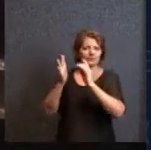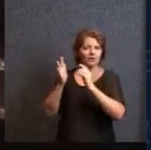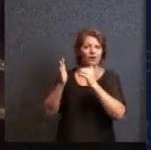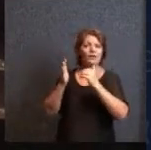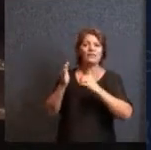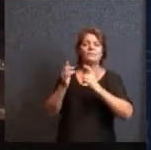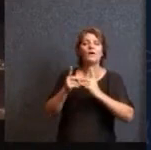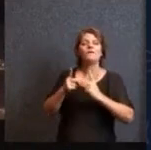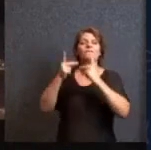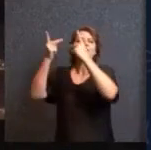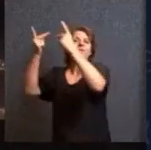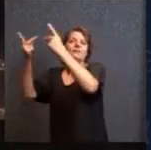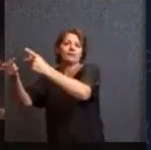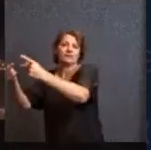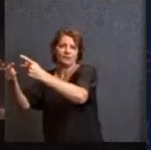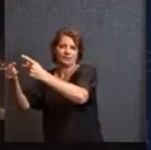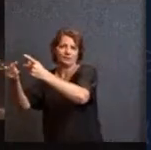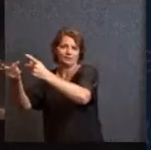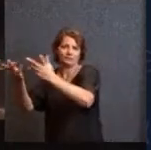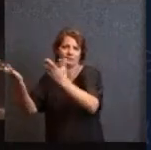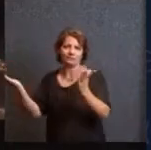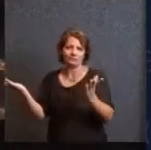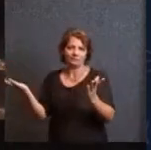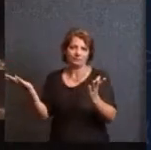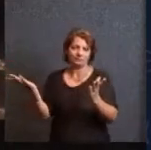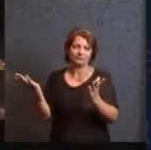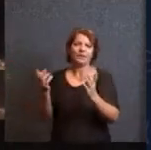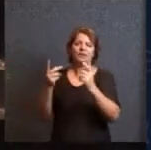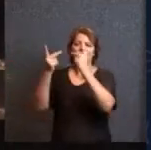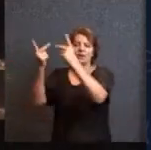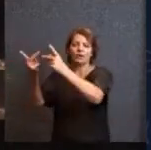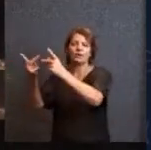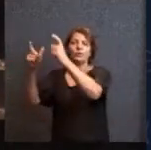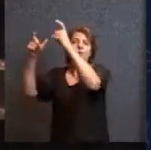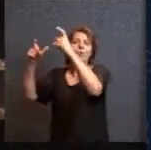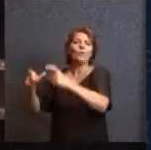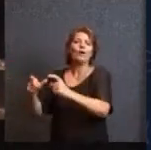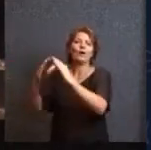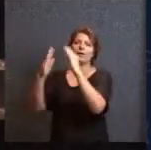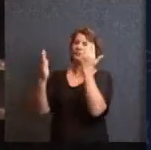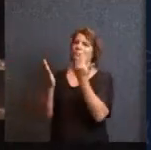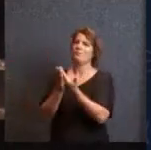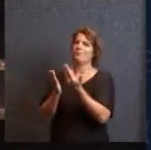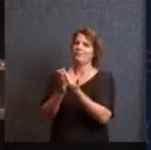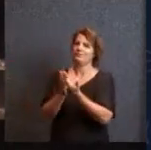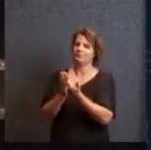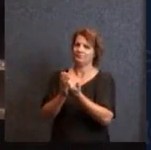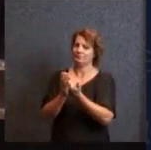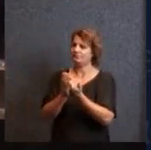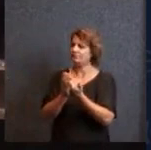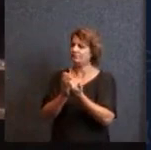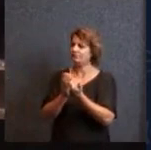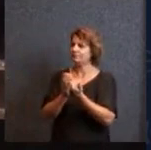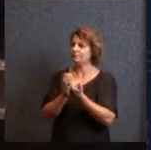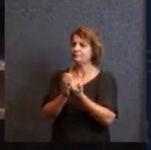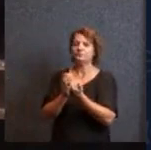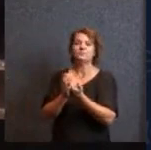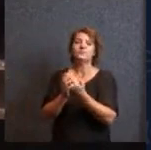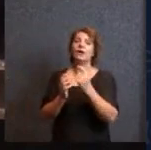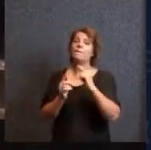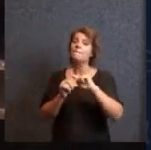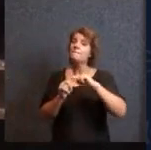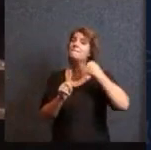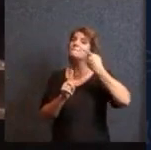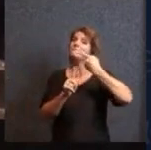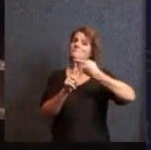é a visita em loco, no local da aprendizagem, na escola. E mais